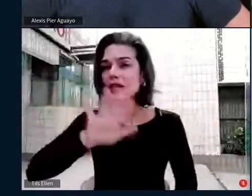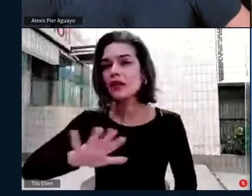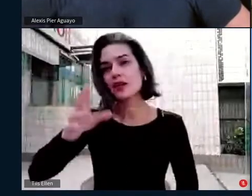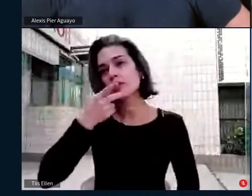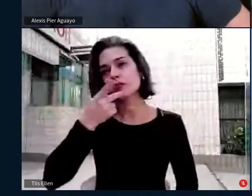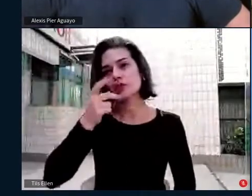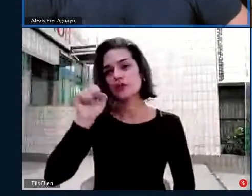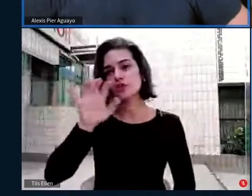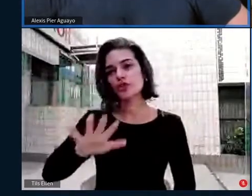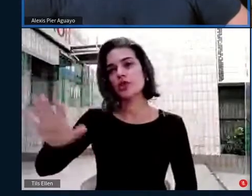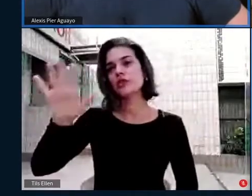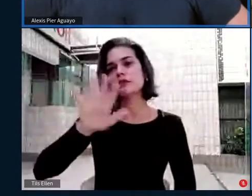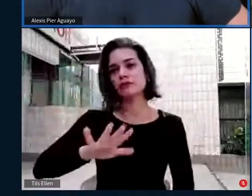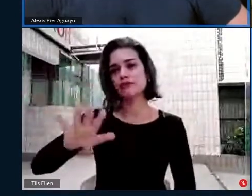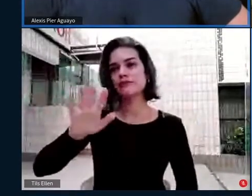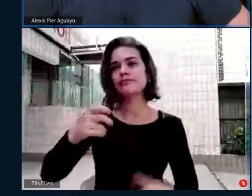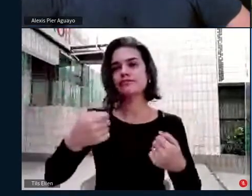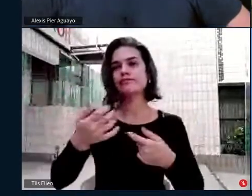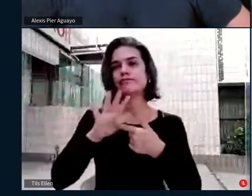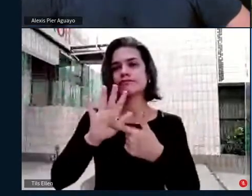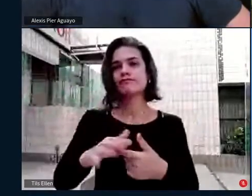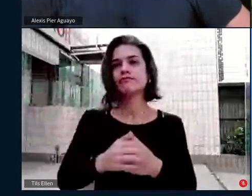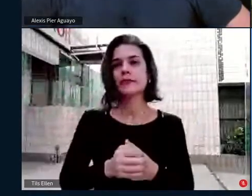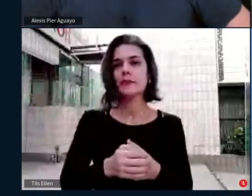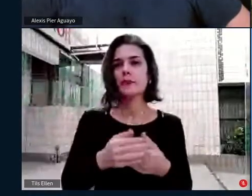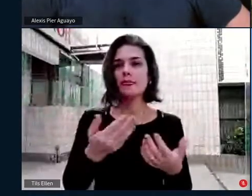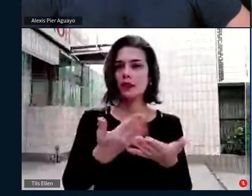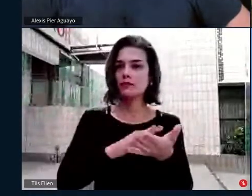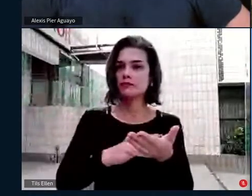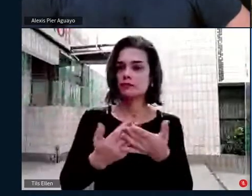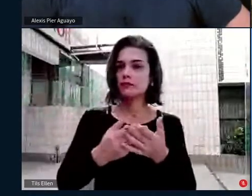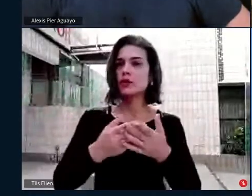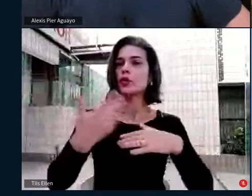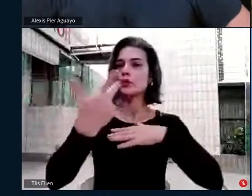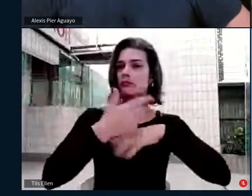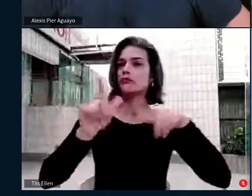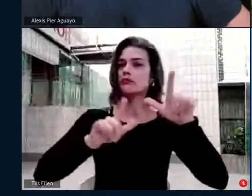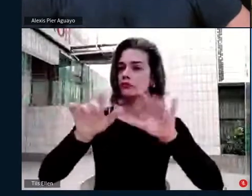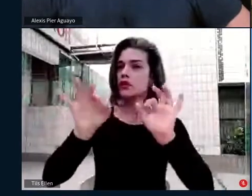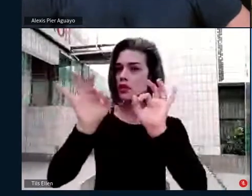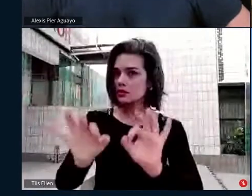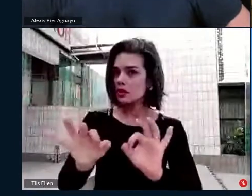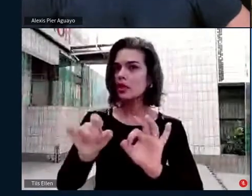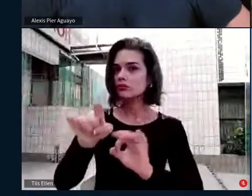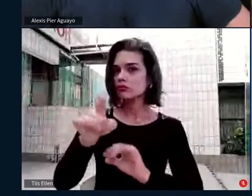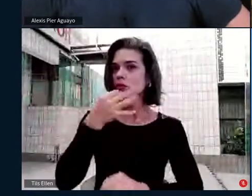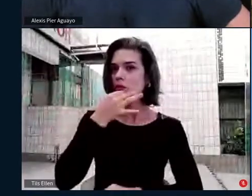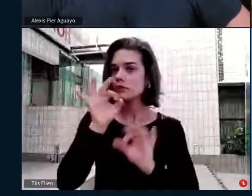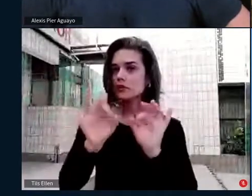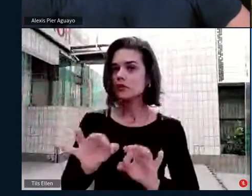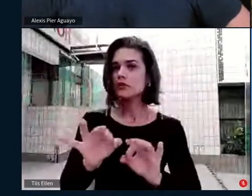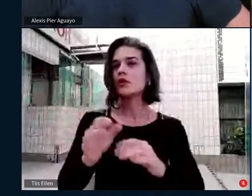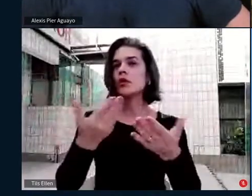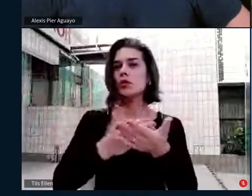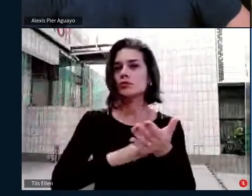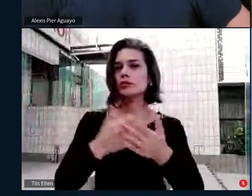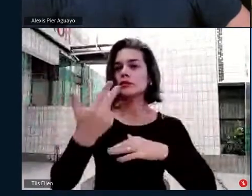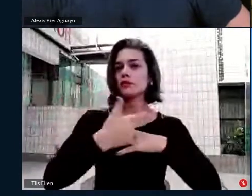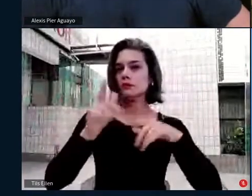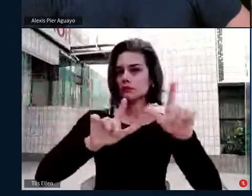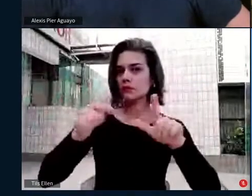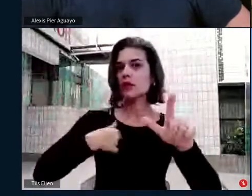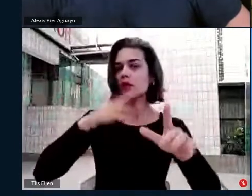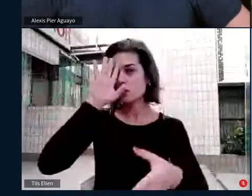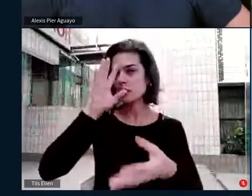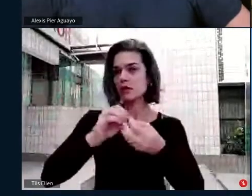essas questões, mas agora assim, Perfeito. o intérprete audiovisual você tem razão. Eu acho que o intérprete audiovisual teria ali, porque eu